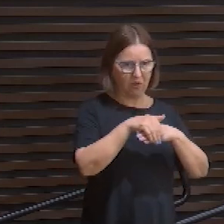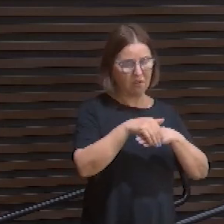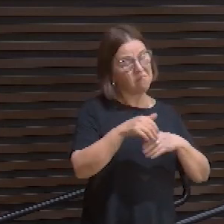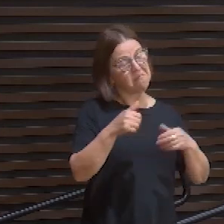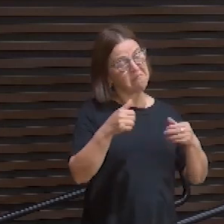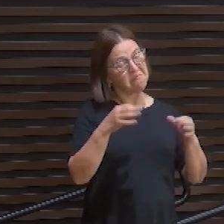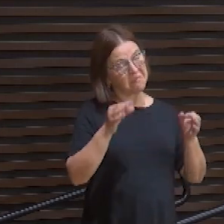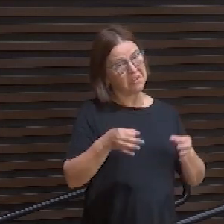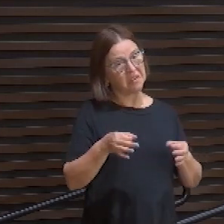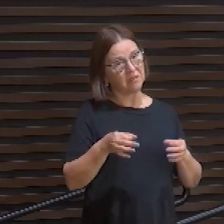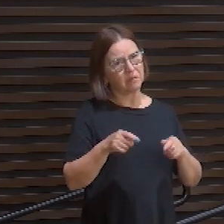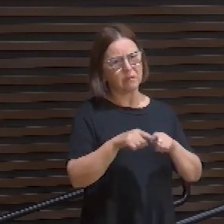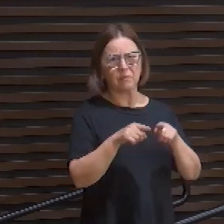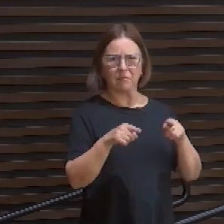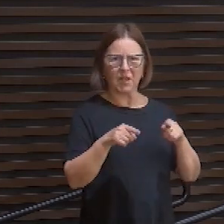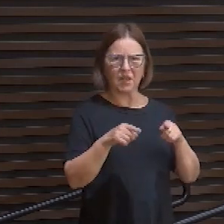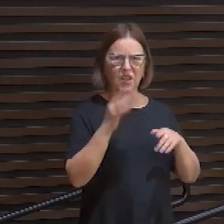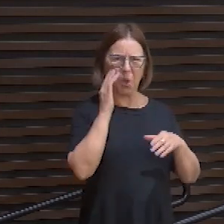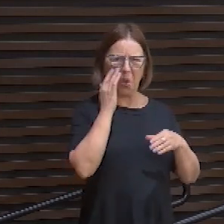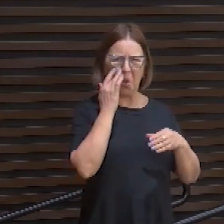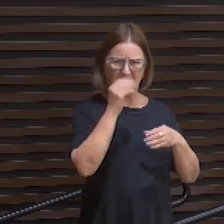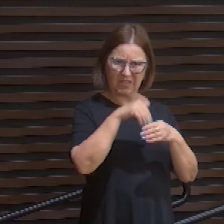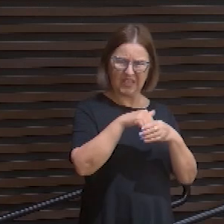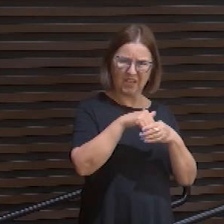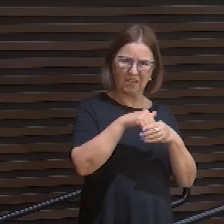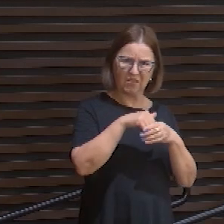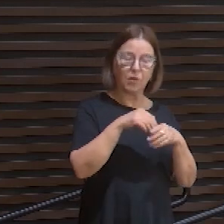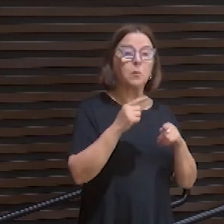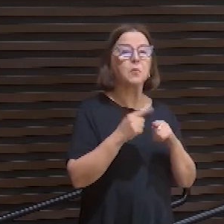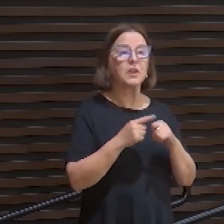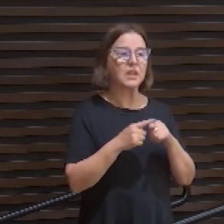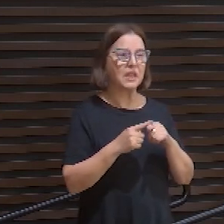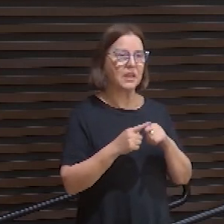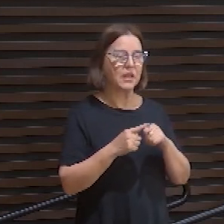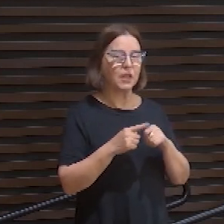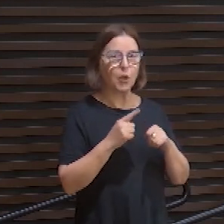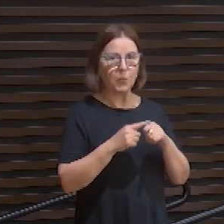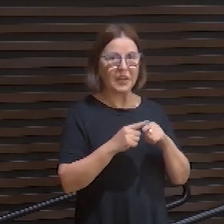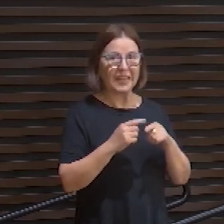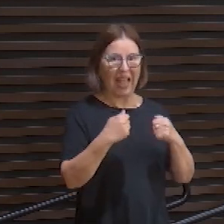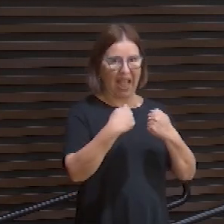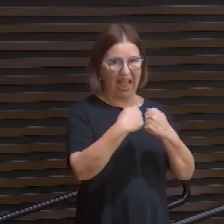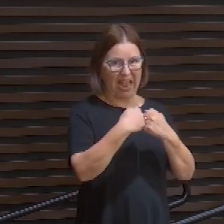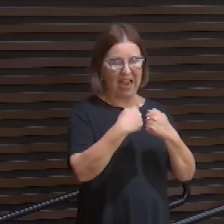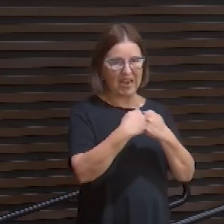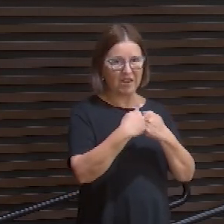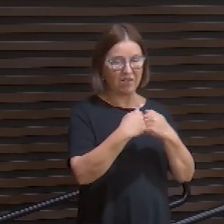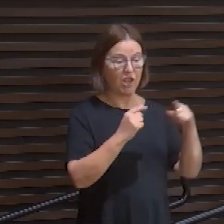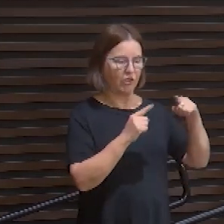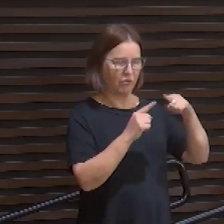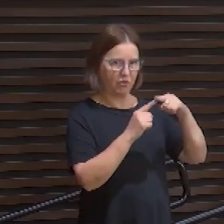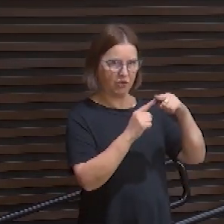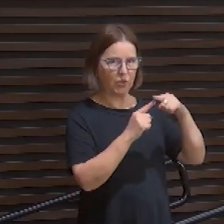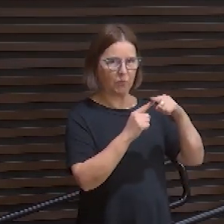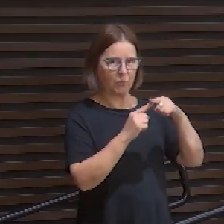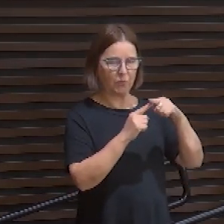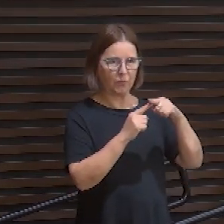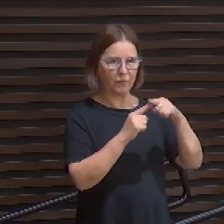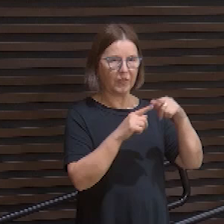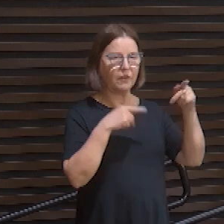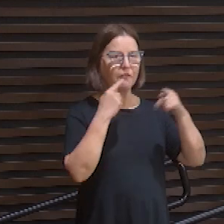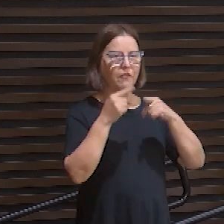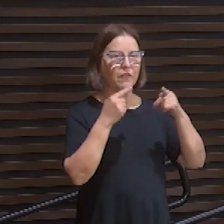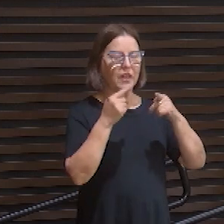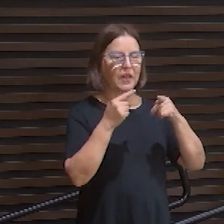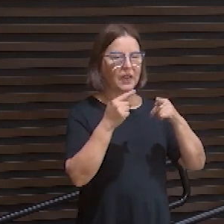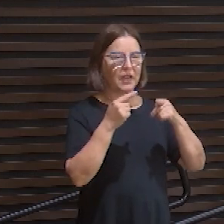mas por dentro, por quê? Porque aquela arca, tipologicamente, ela estava falando de